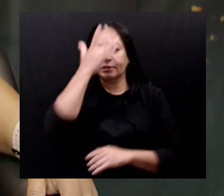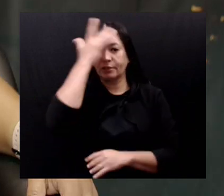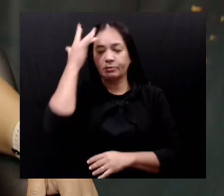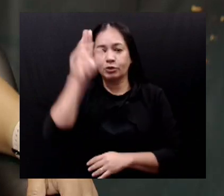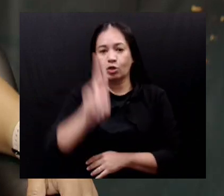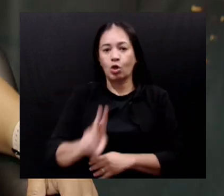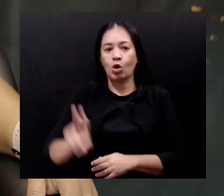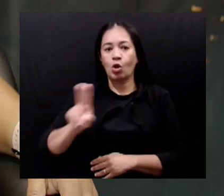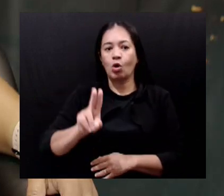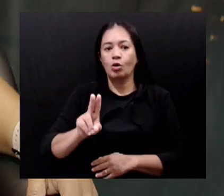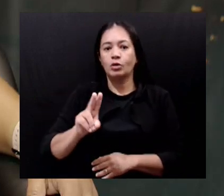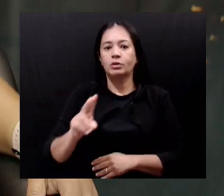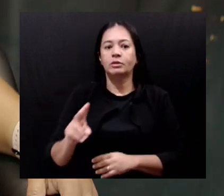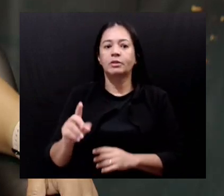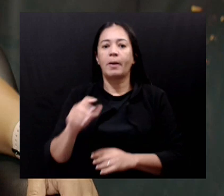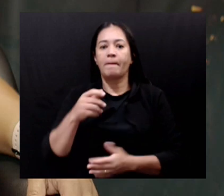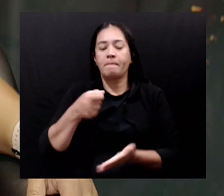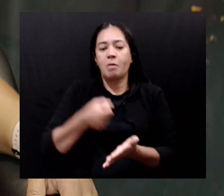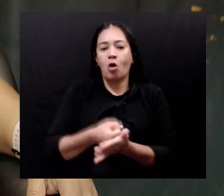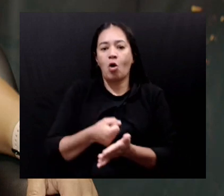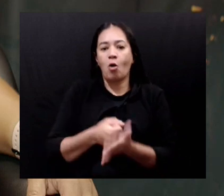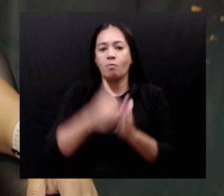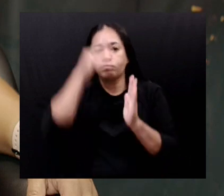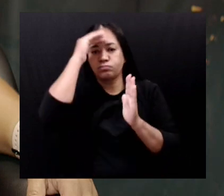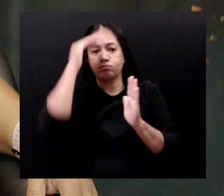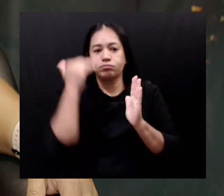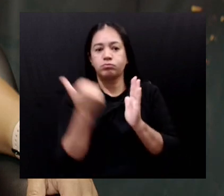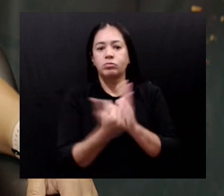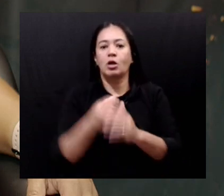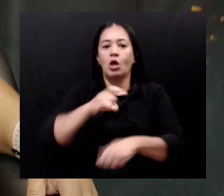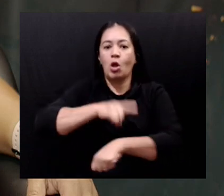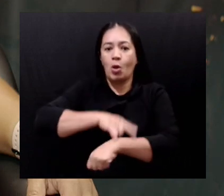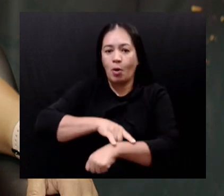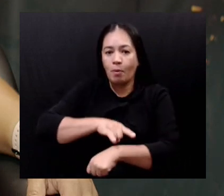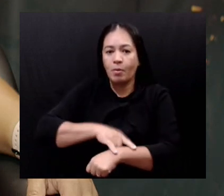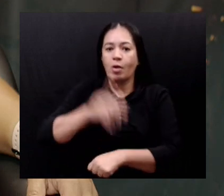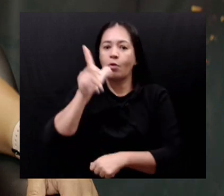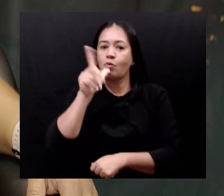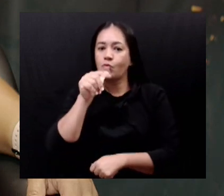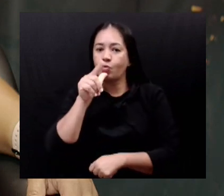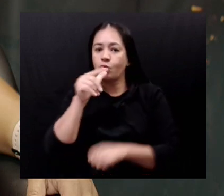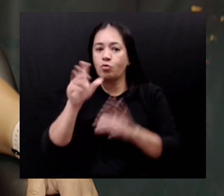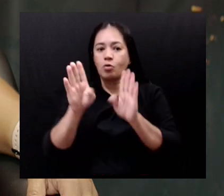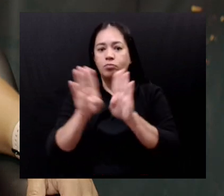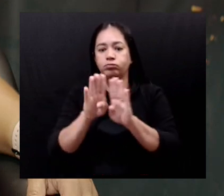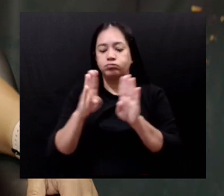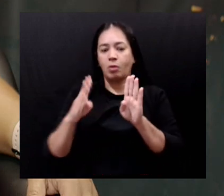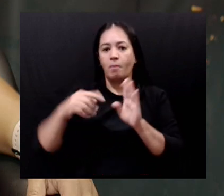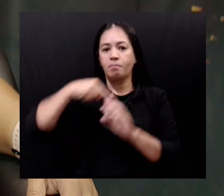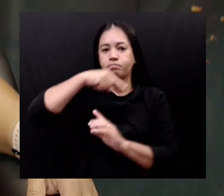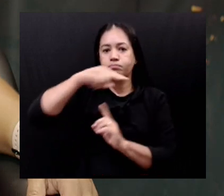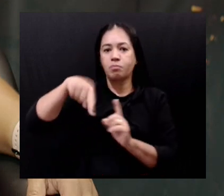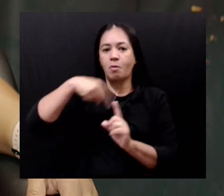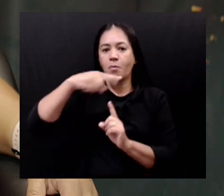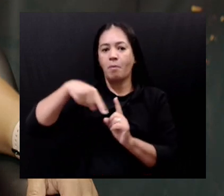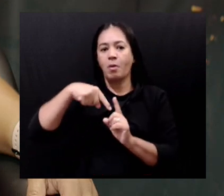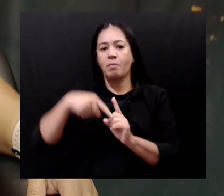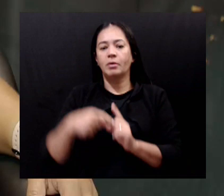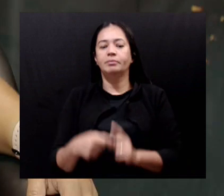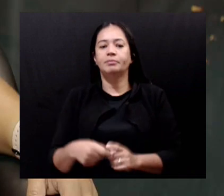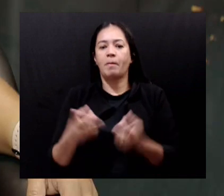a obrigatoriedade de sanitários, bebedouros, portas giratórias com detectores de metais e câmeras